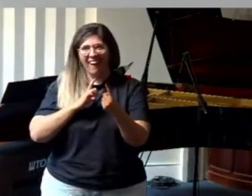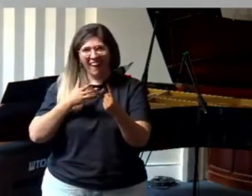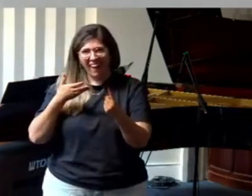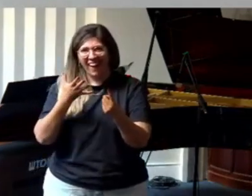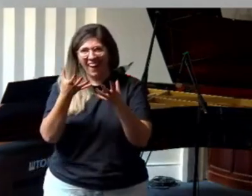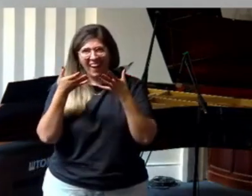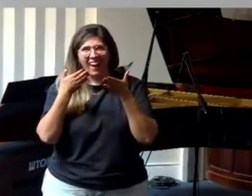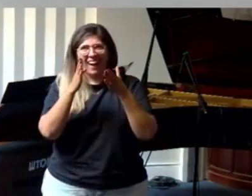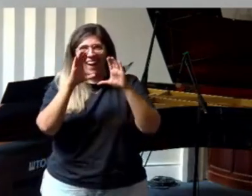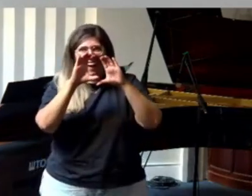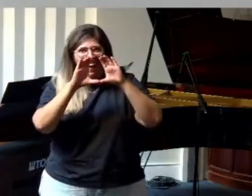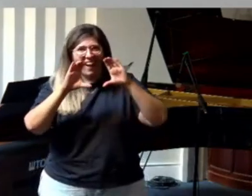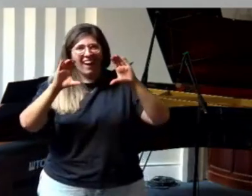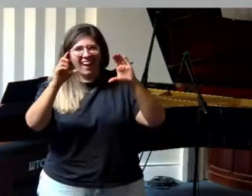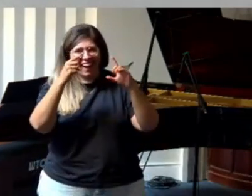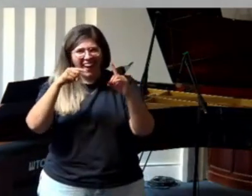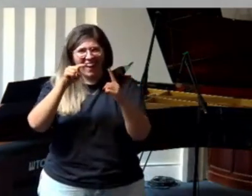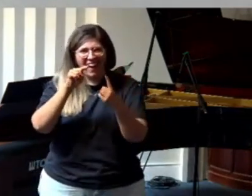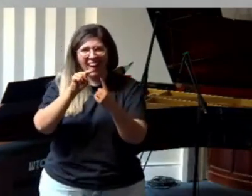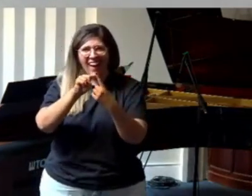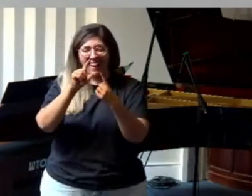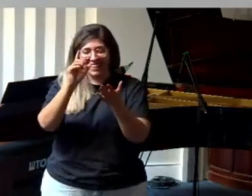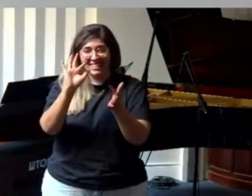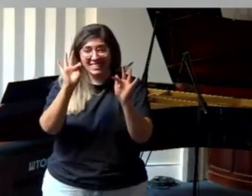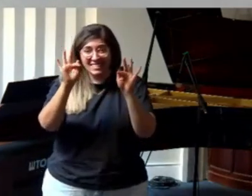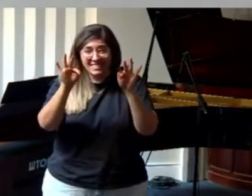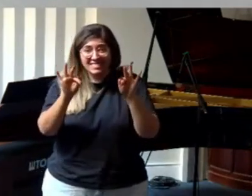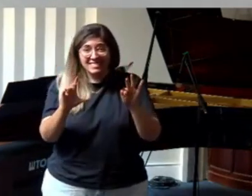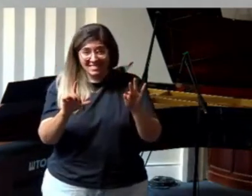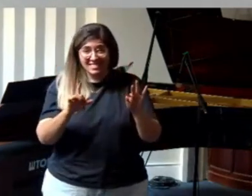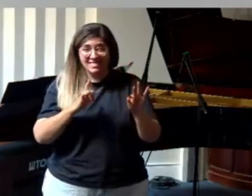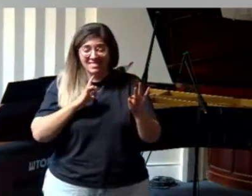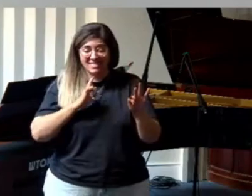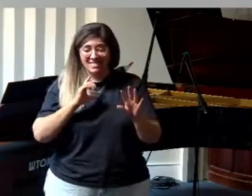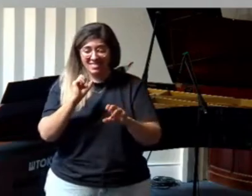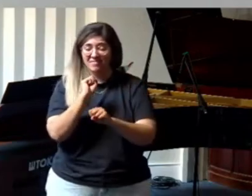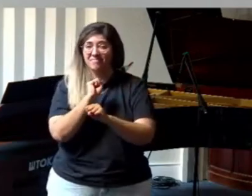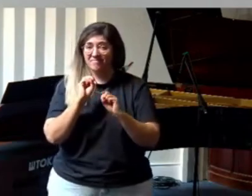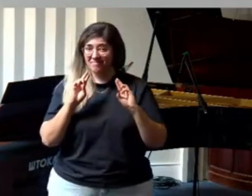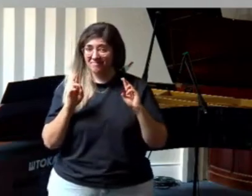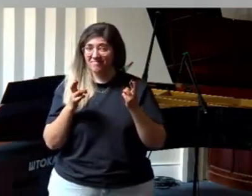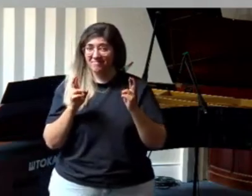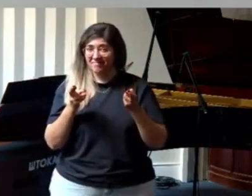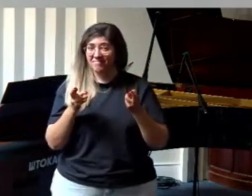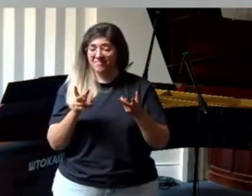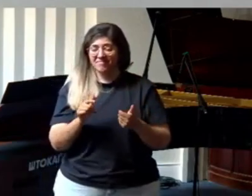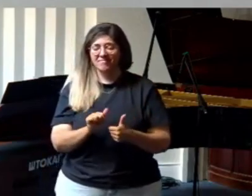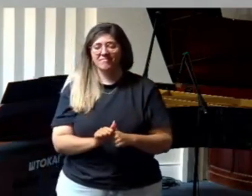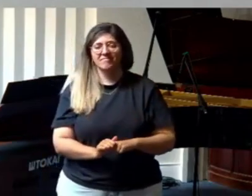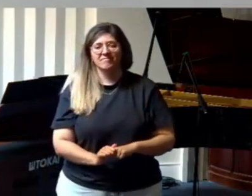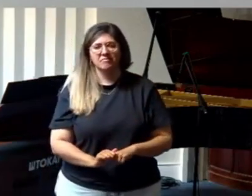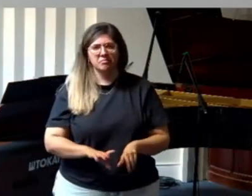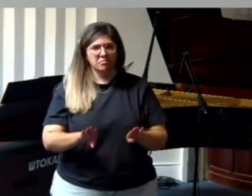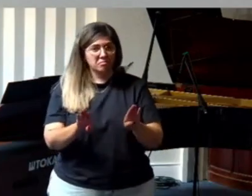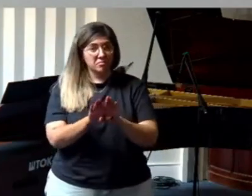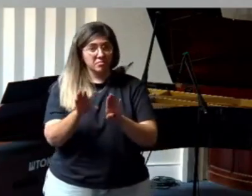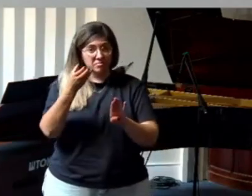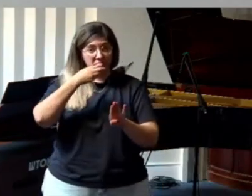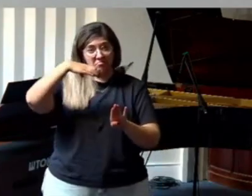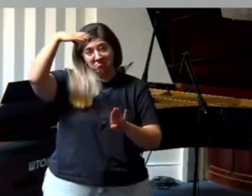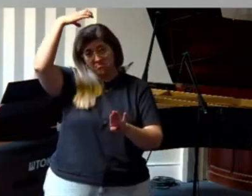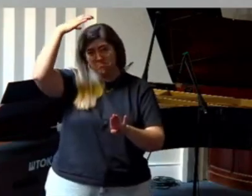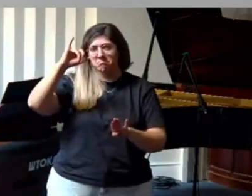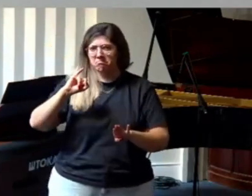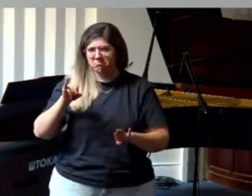nele. Existe um tempo chamado fim que nos aguarda. Com Joás não foi assim. E